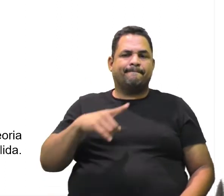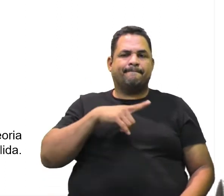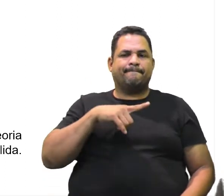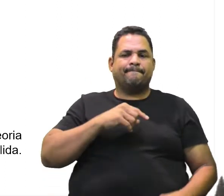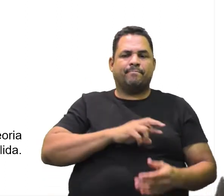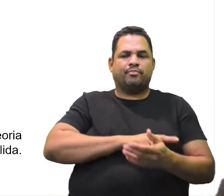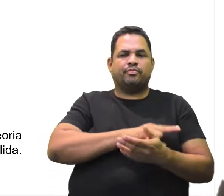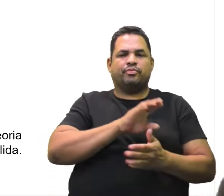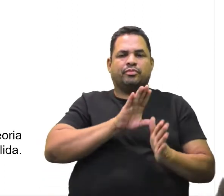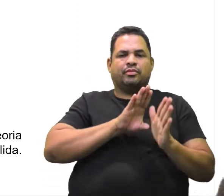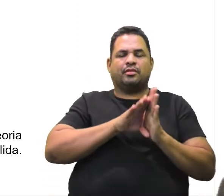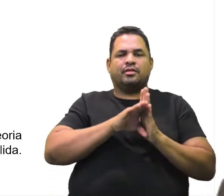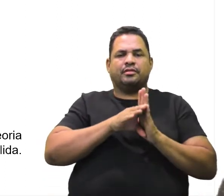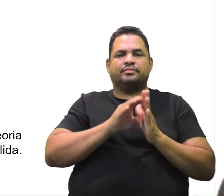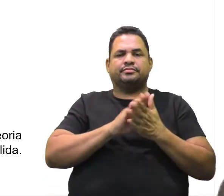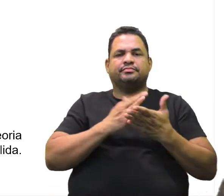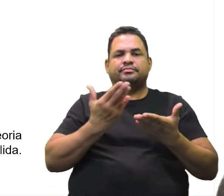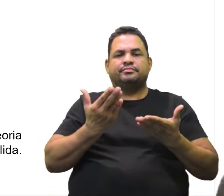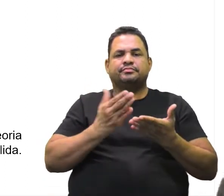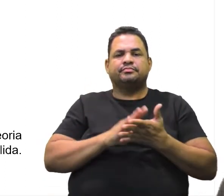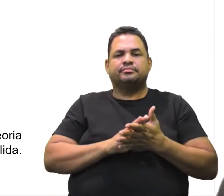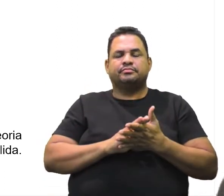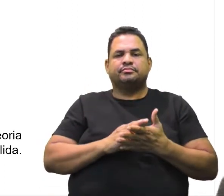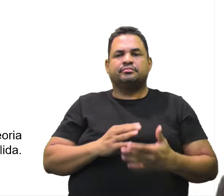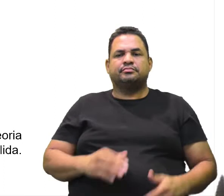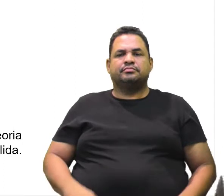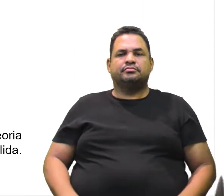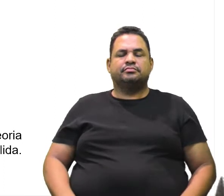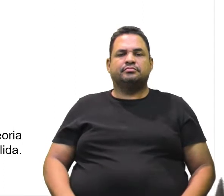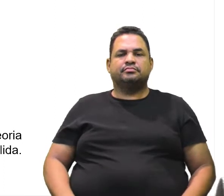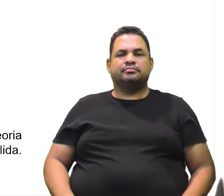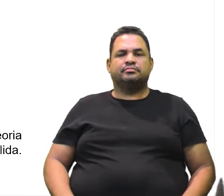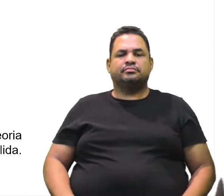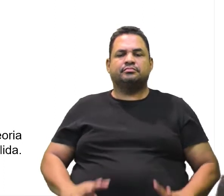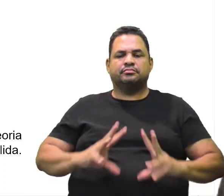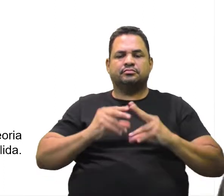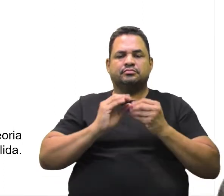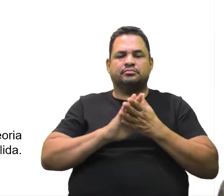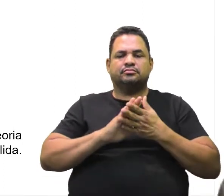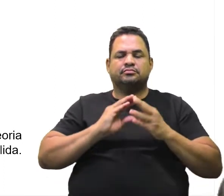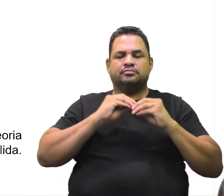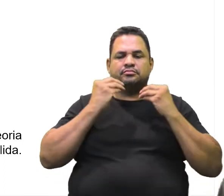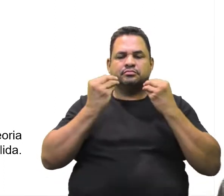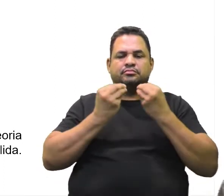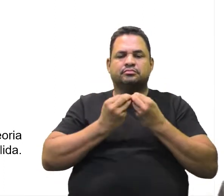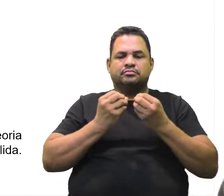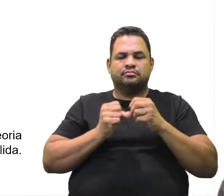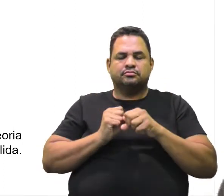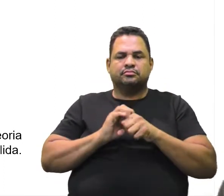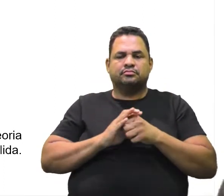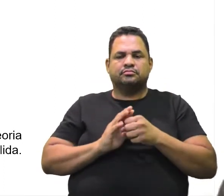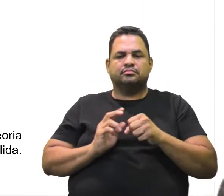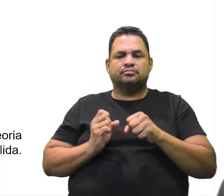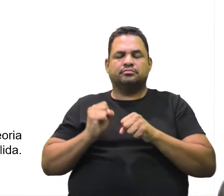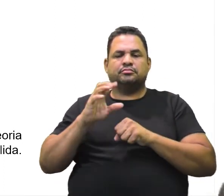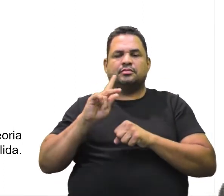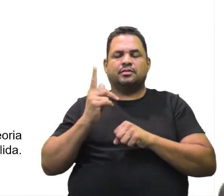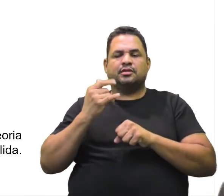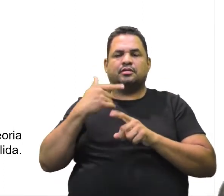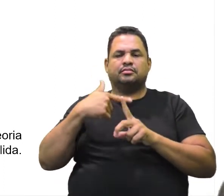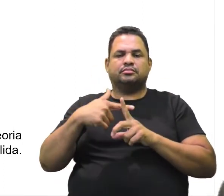vários conceitos de ácido e base. Nós vimos que Arrhenio disse ácido, toda substância que na água libera H+.